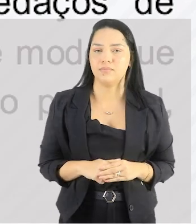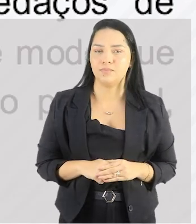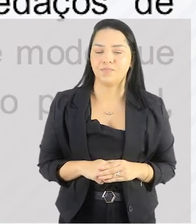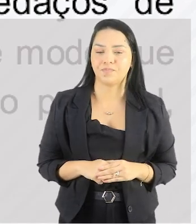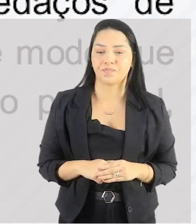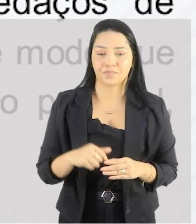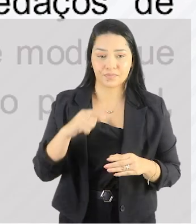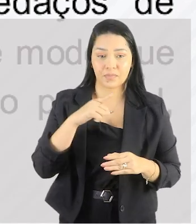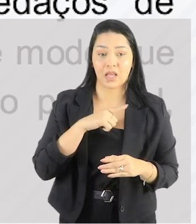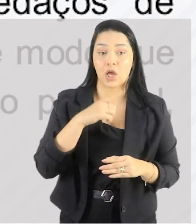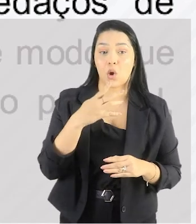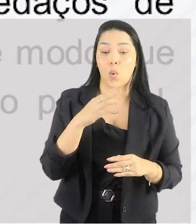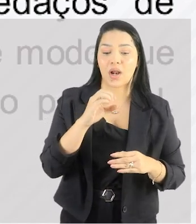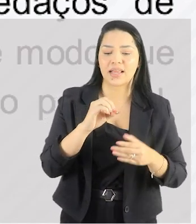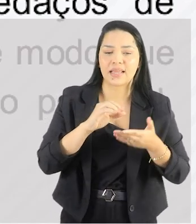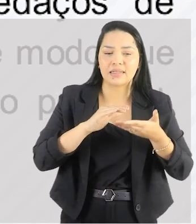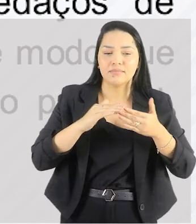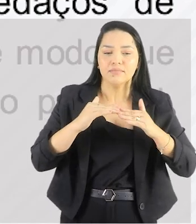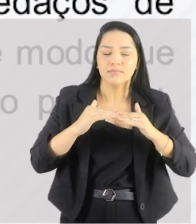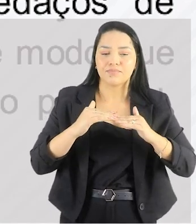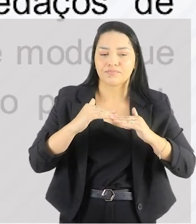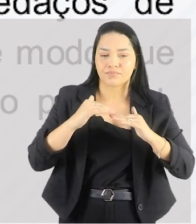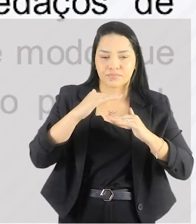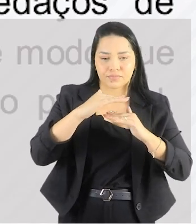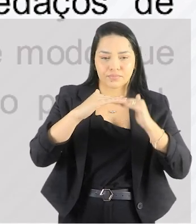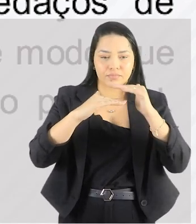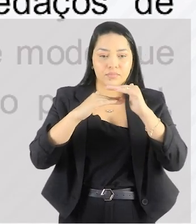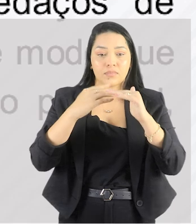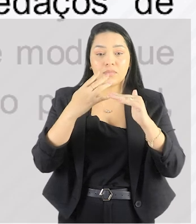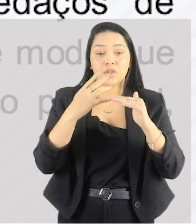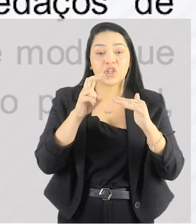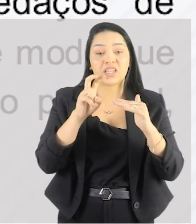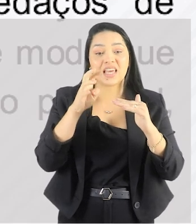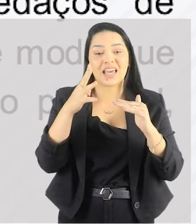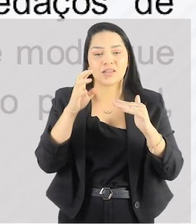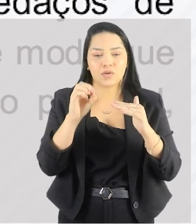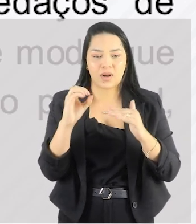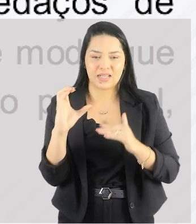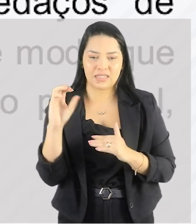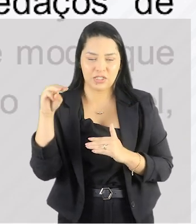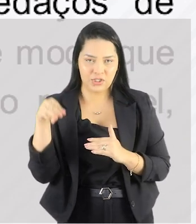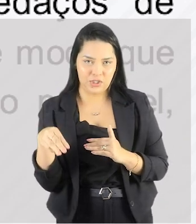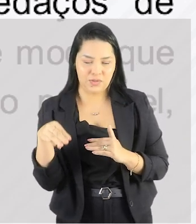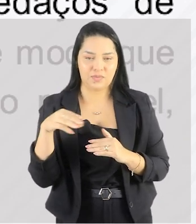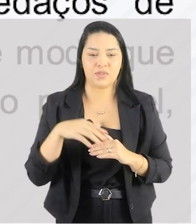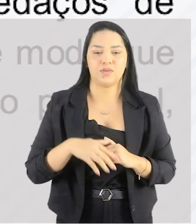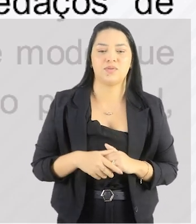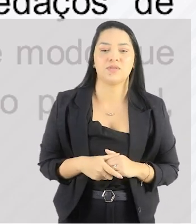da casa. Ele dispõe de 40 tábuas de